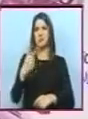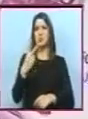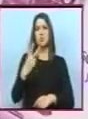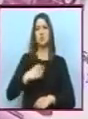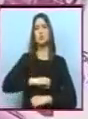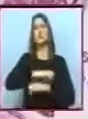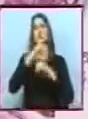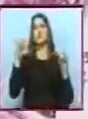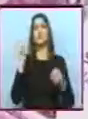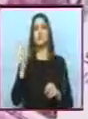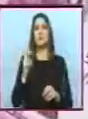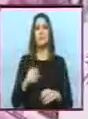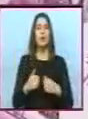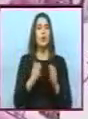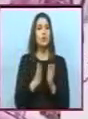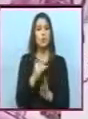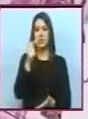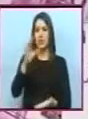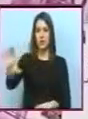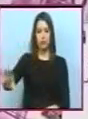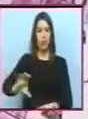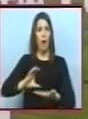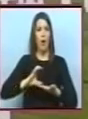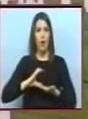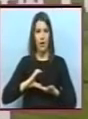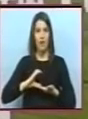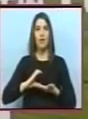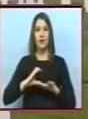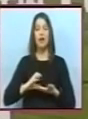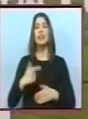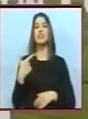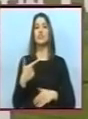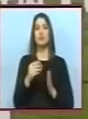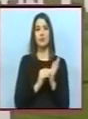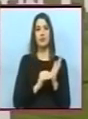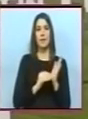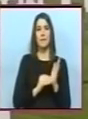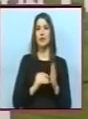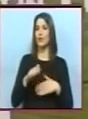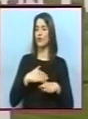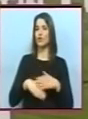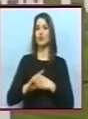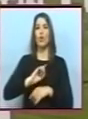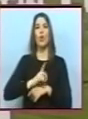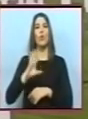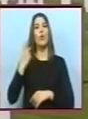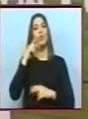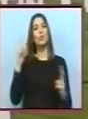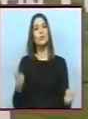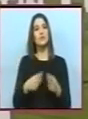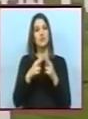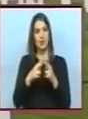década, deixou-lhe toda a fortuna. A inclusão no testamento terá sido feita logo após se terem conhecido, mas